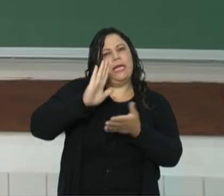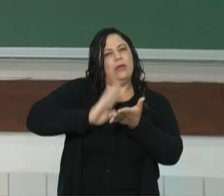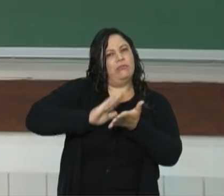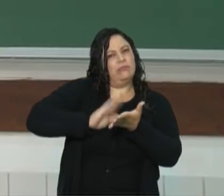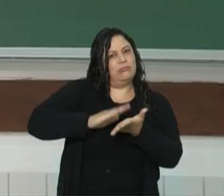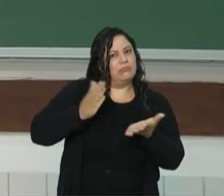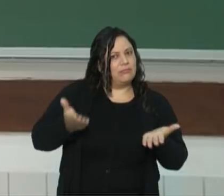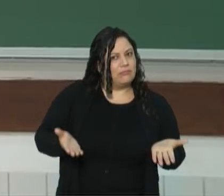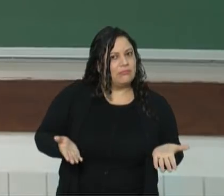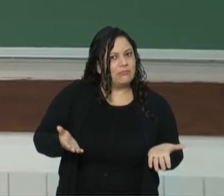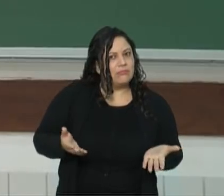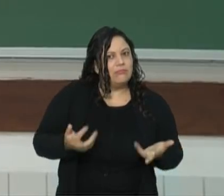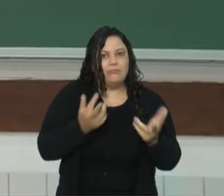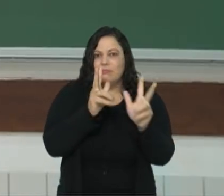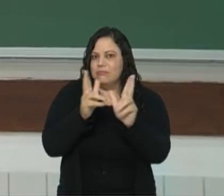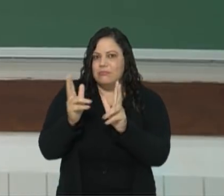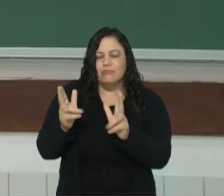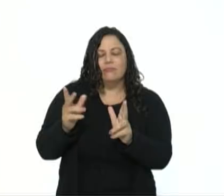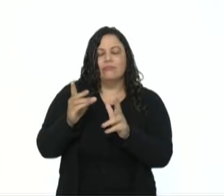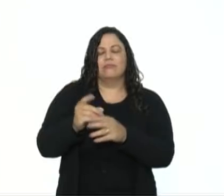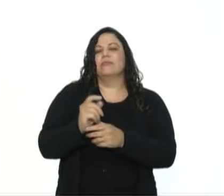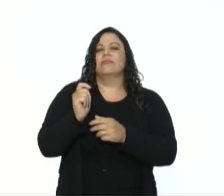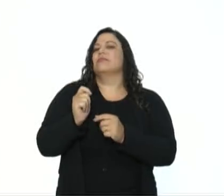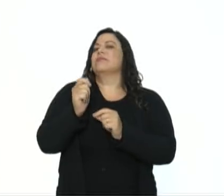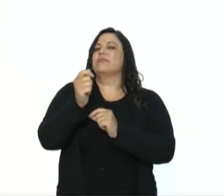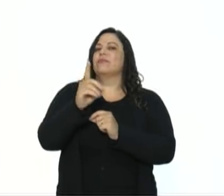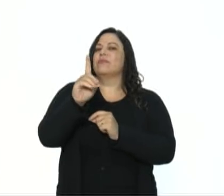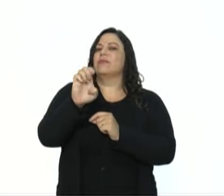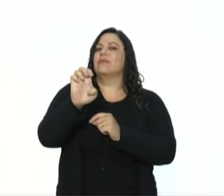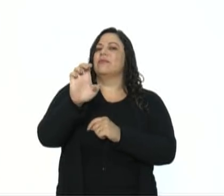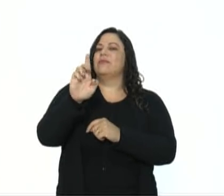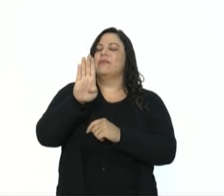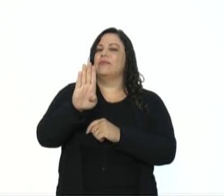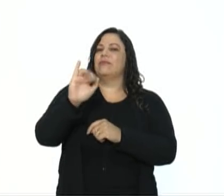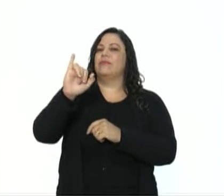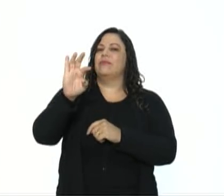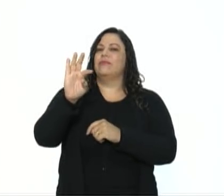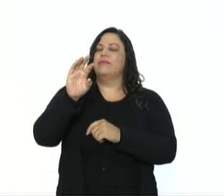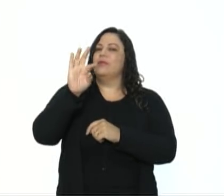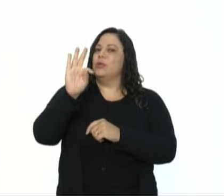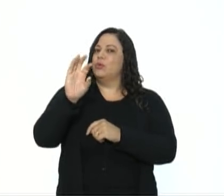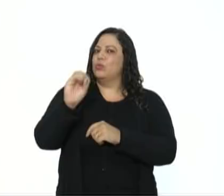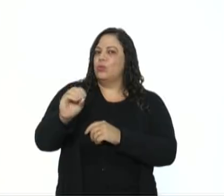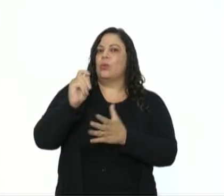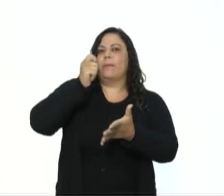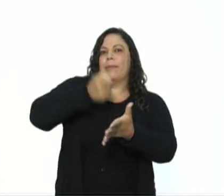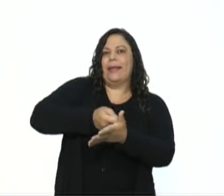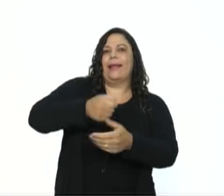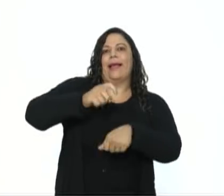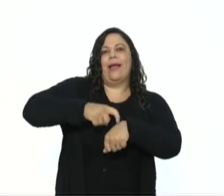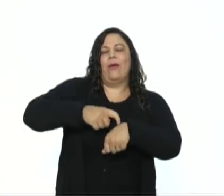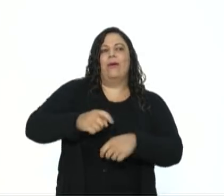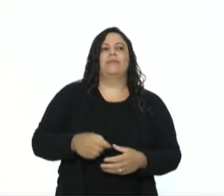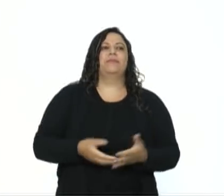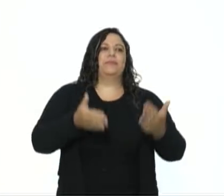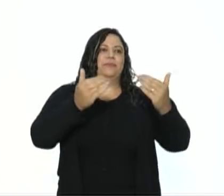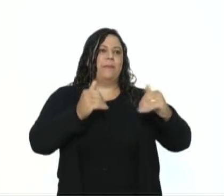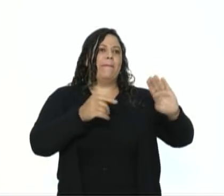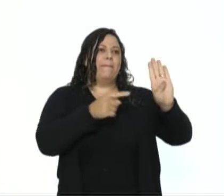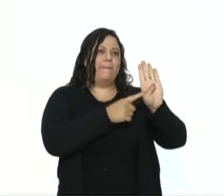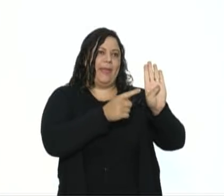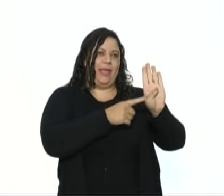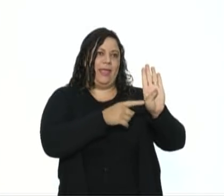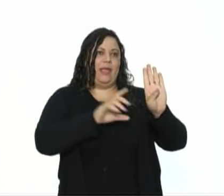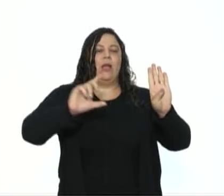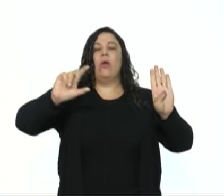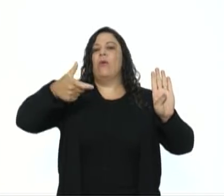verdade? B. Um cartão de crédito é uma ferramenta do tipo compre já, pague depois. E um cartão de débito é uma